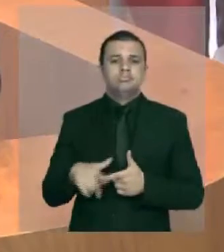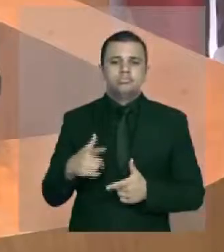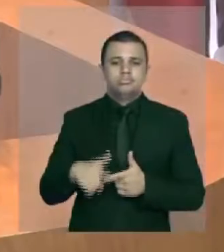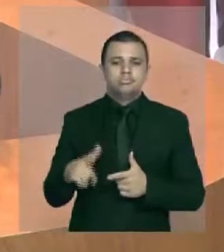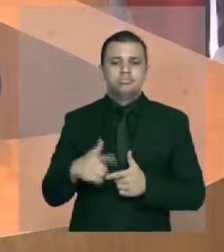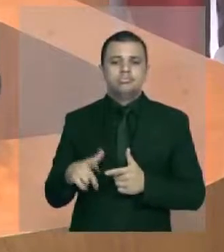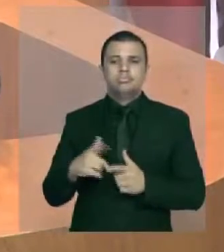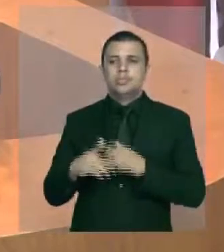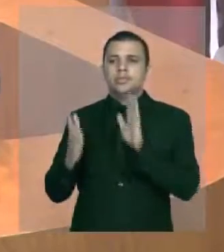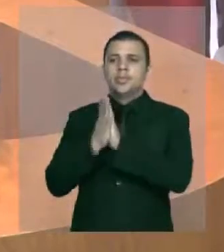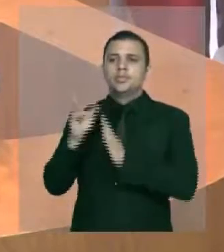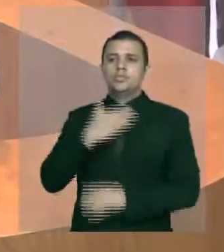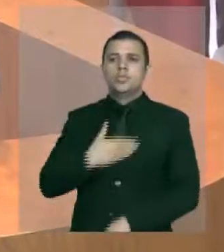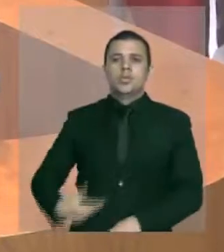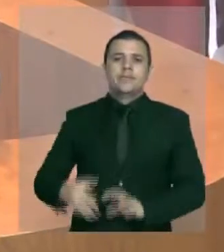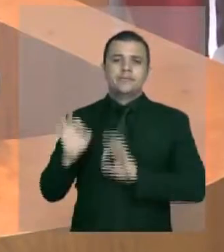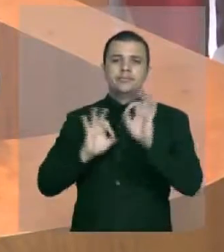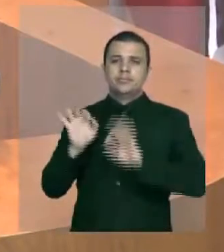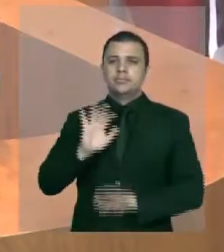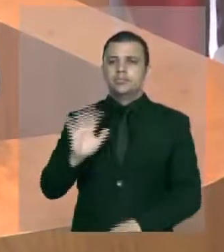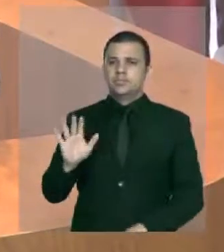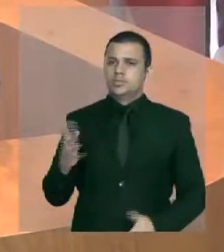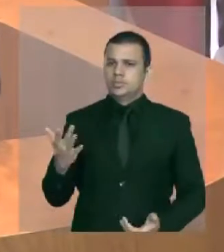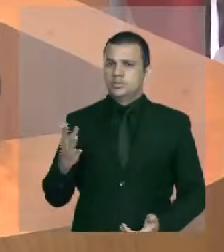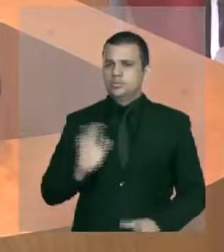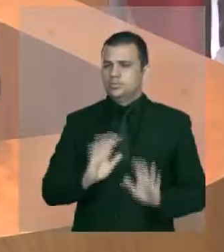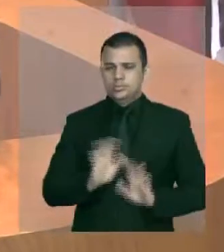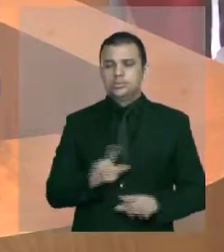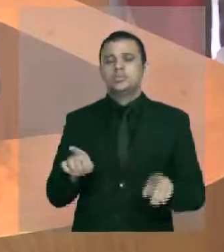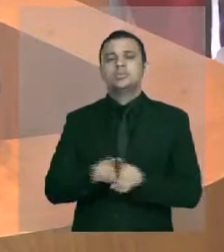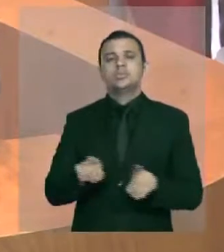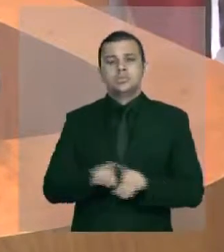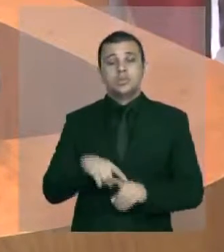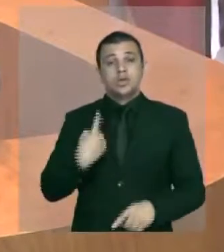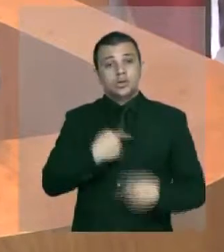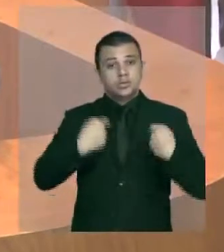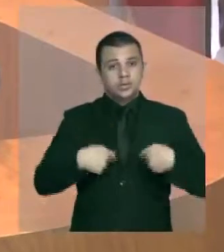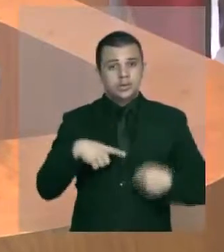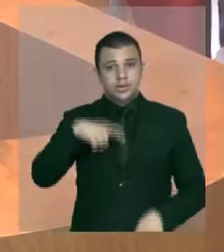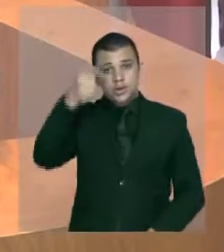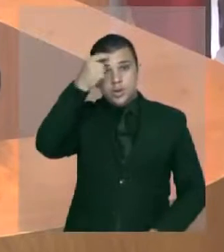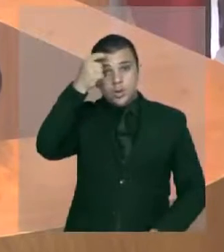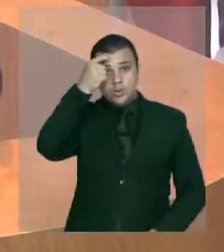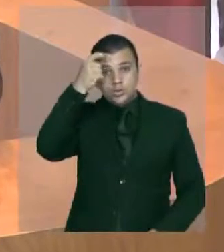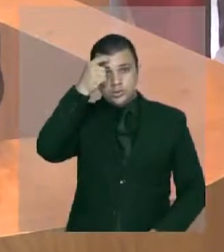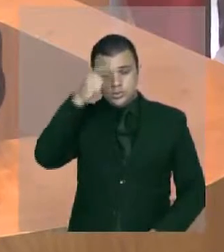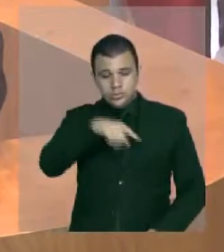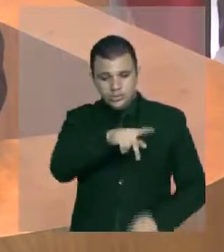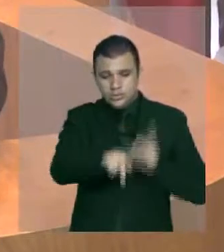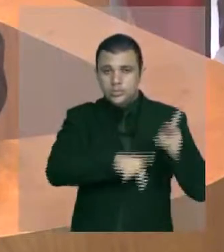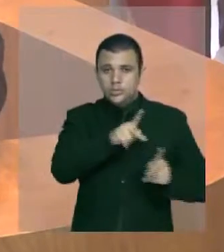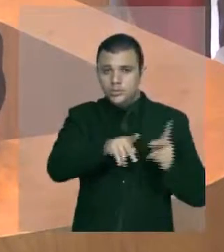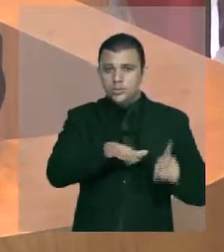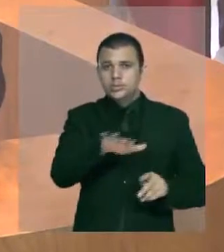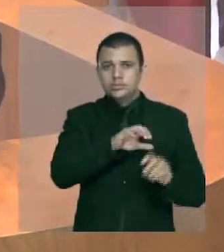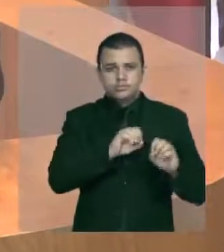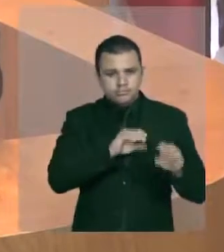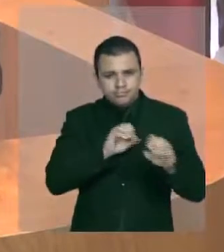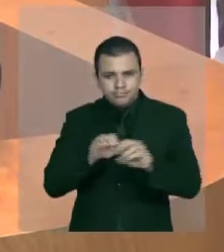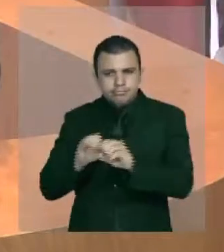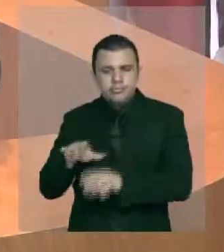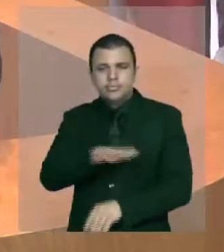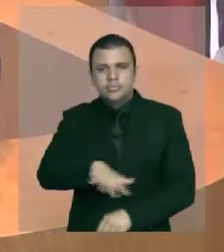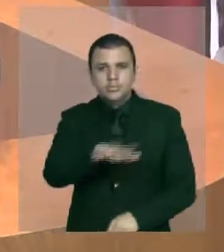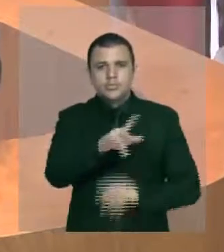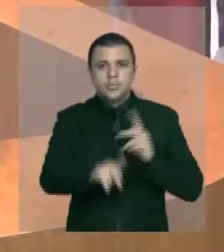governo, com a implantação de um novo sistema, a recuperação. Nós também temos que ter a conscientização da população que hoje, da